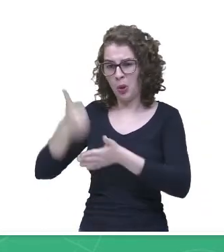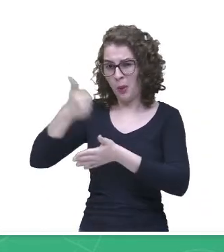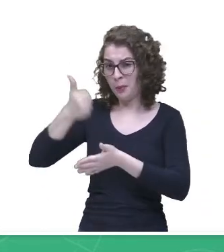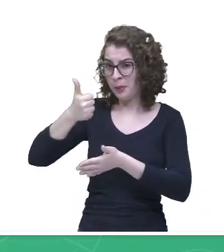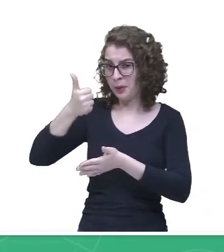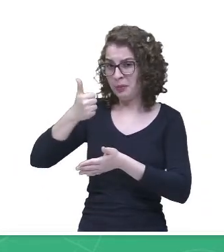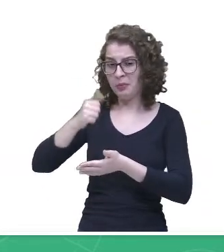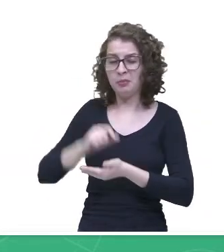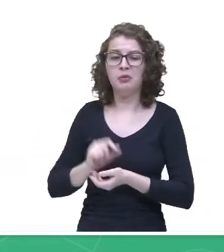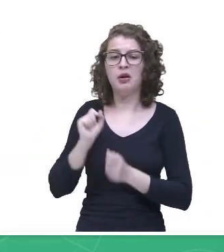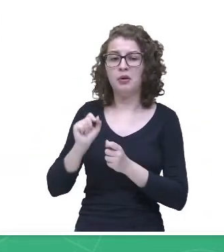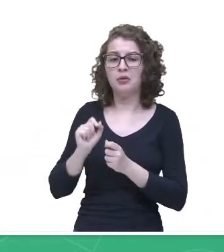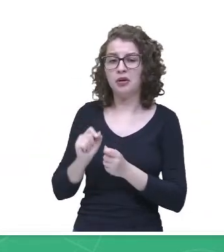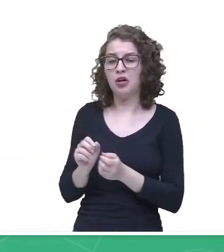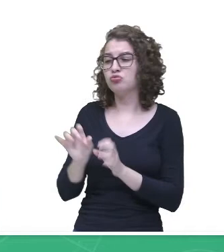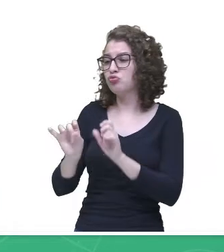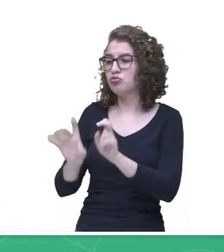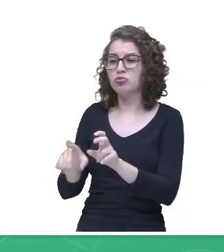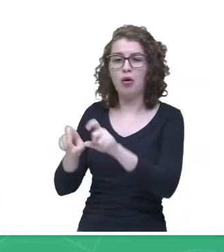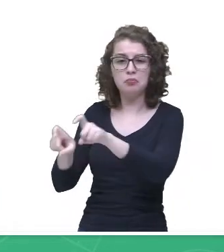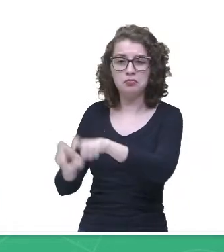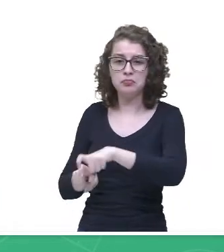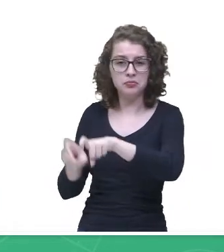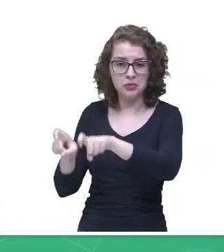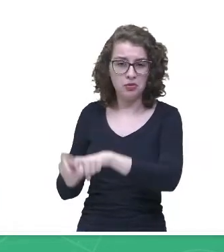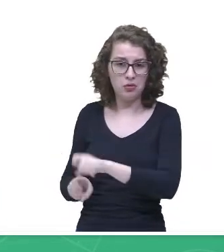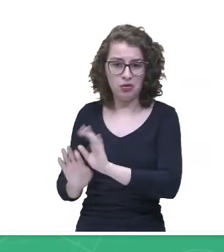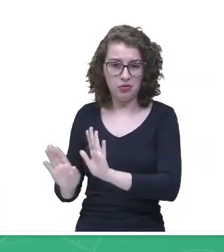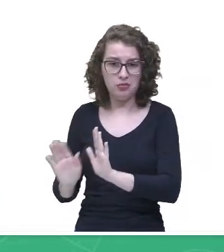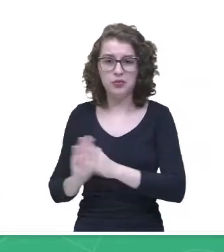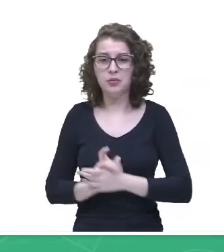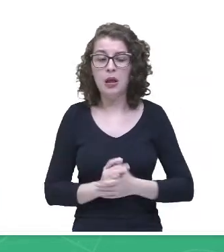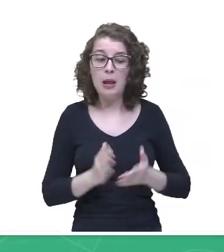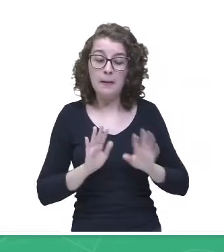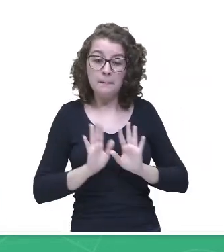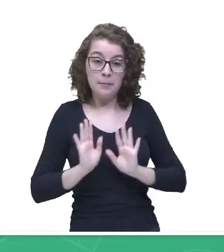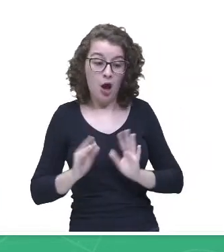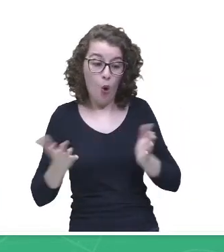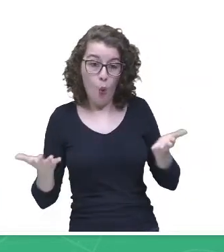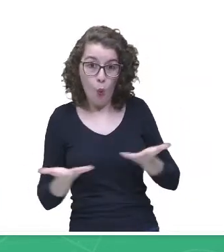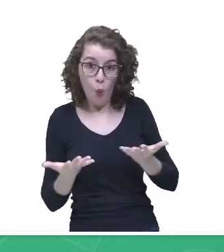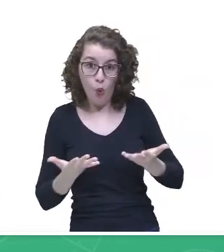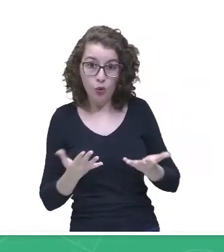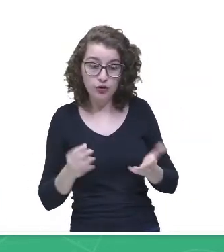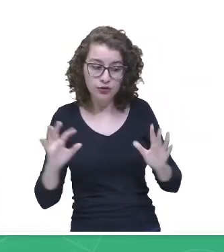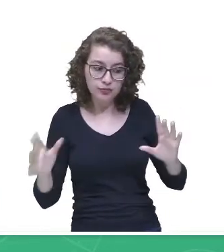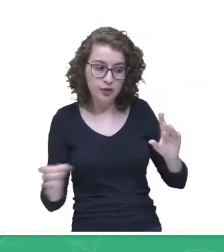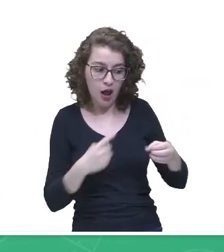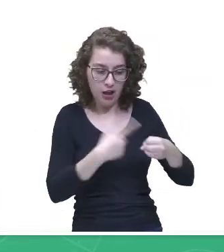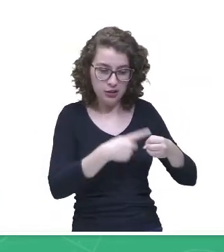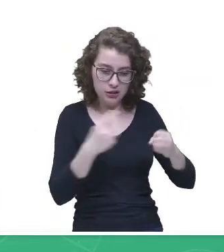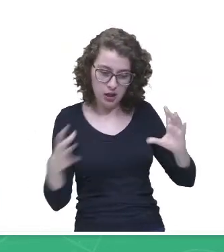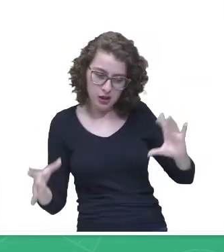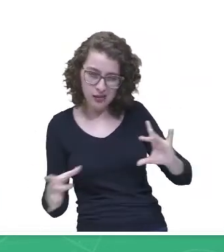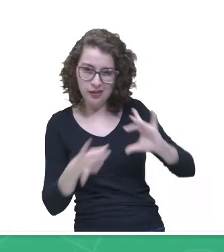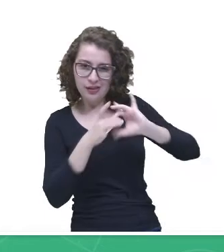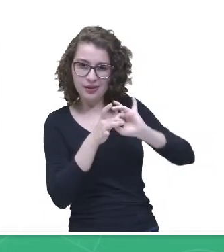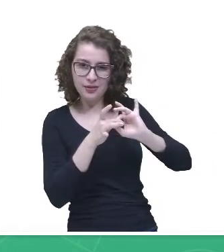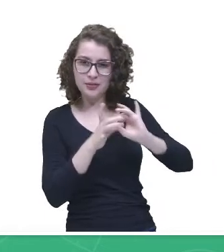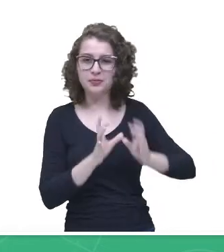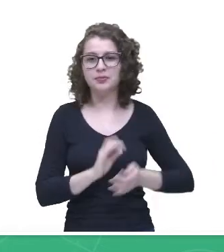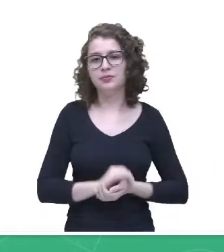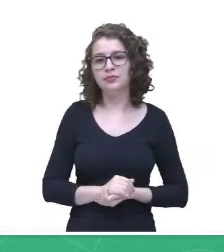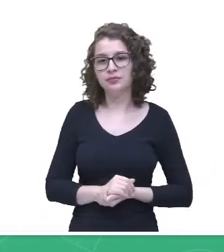né, ele era uma realidade exclusiva do campo, mas hoje ele está, né, perto das grandes